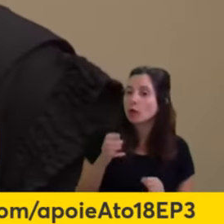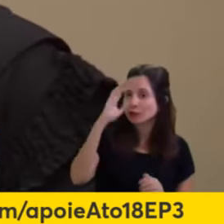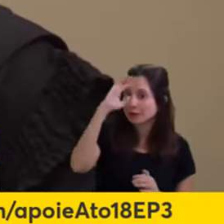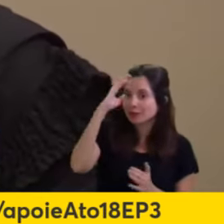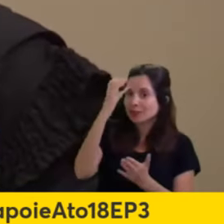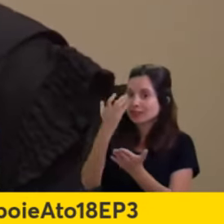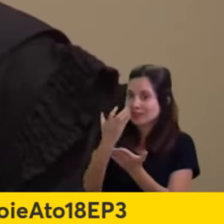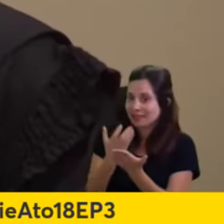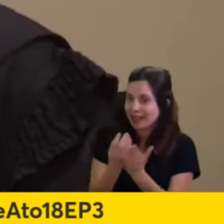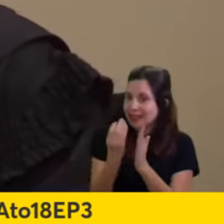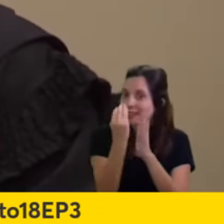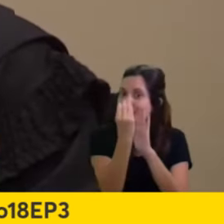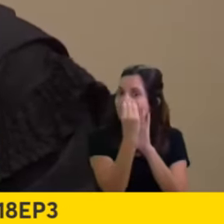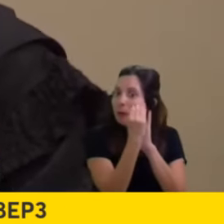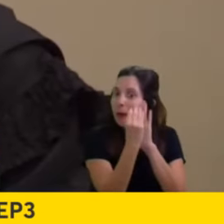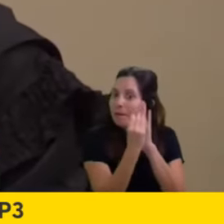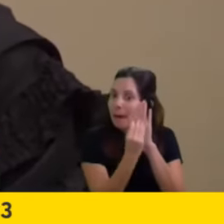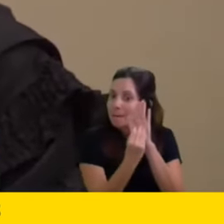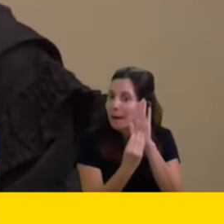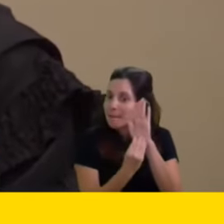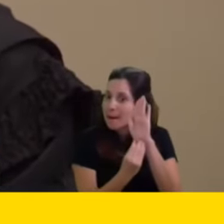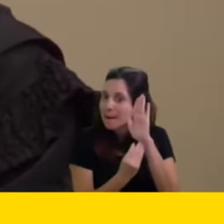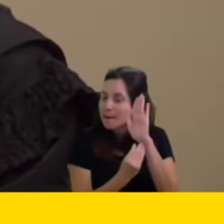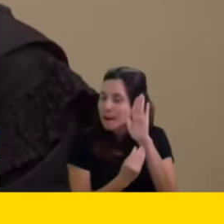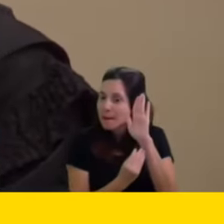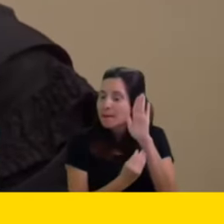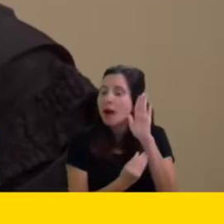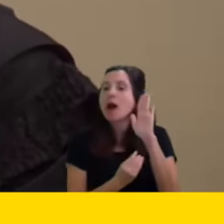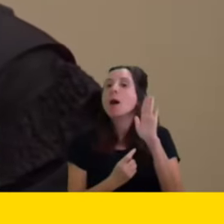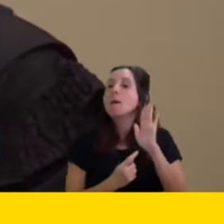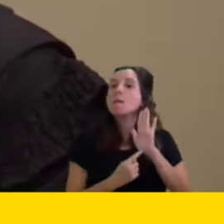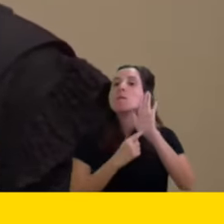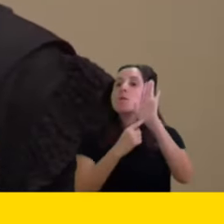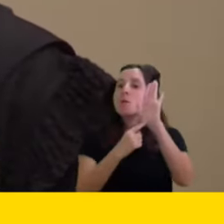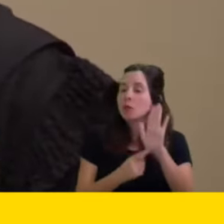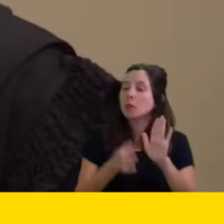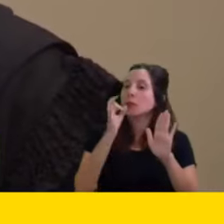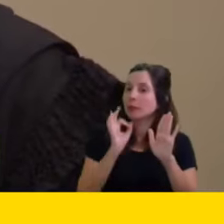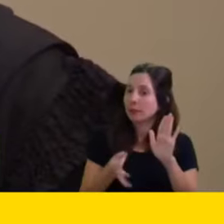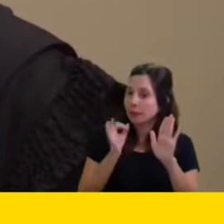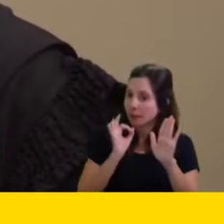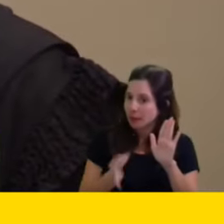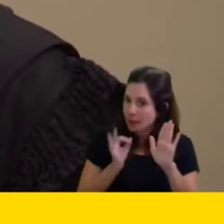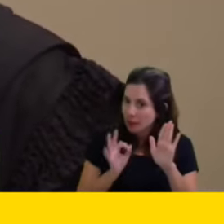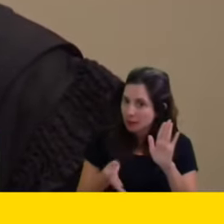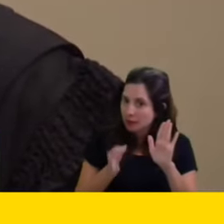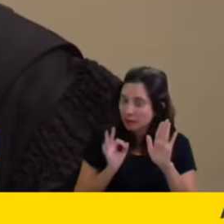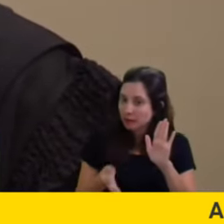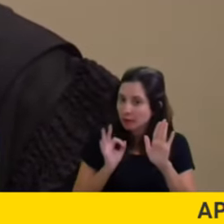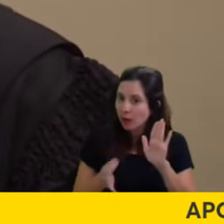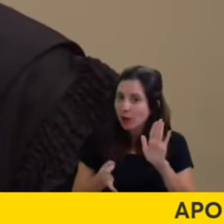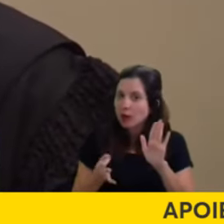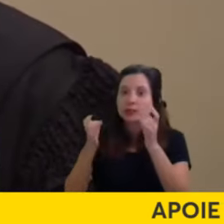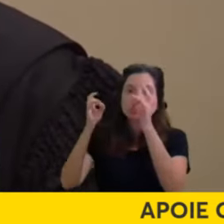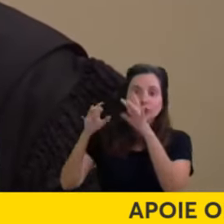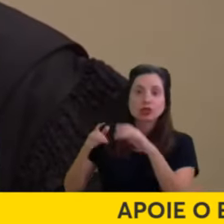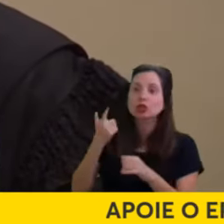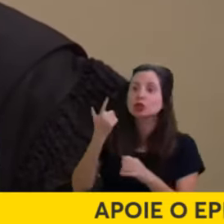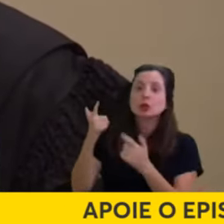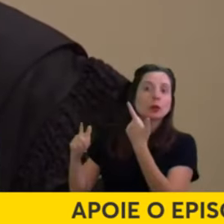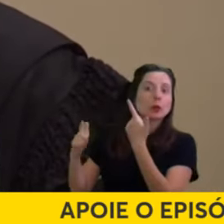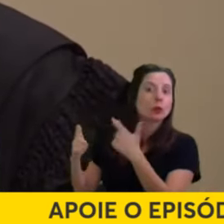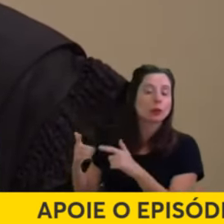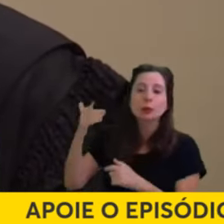pré-existentes que se pretende intempestivamente trazer mesmo após a expressa desistência de outras provas e sem